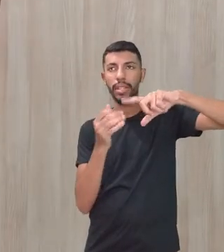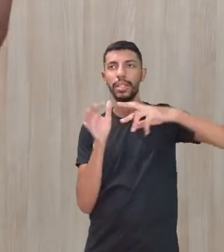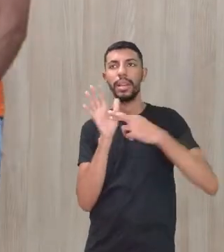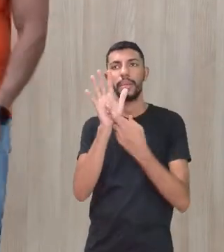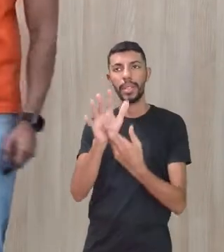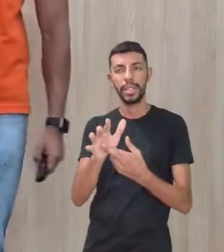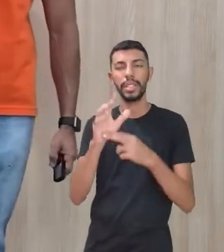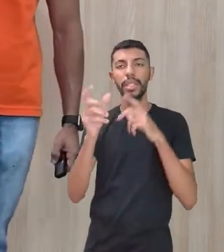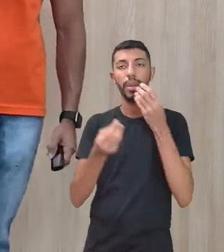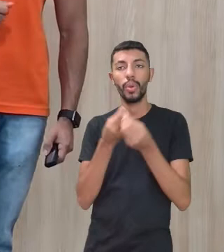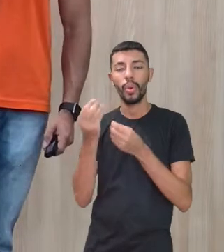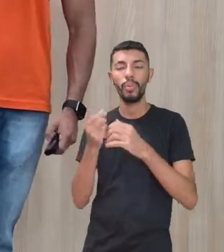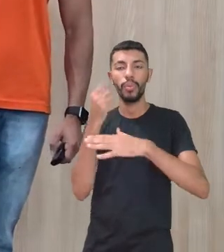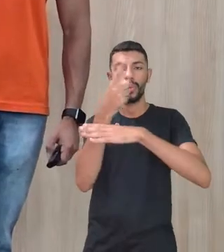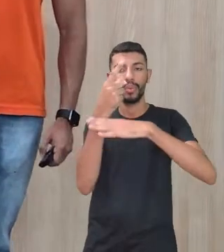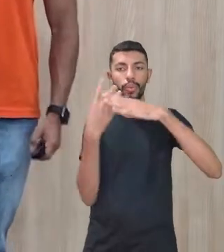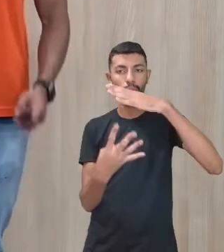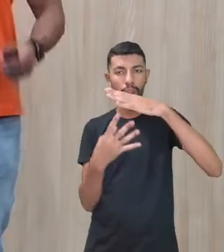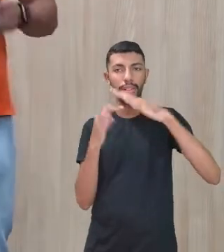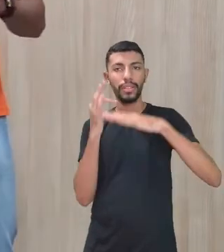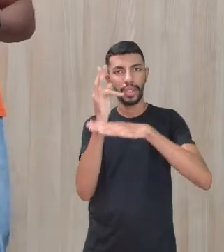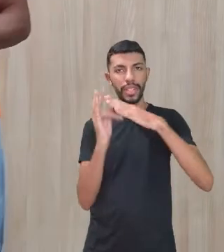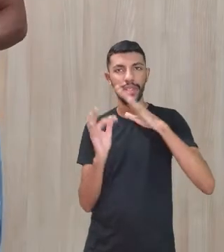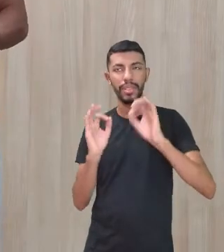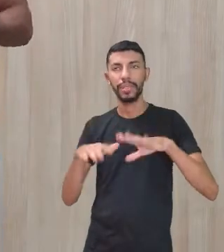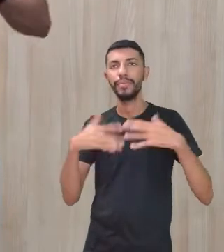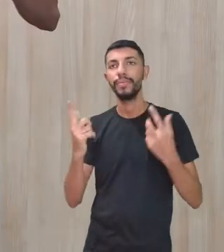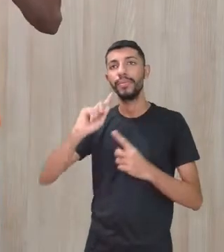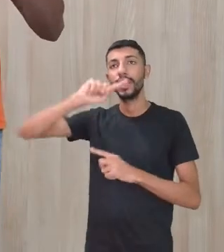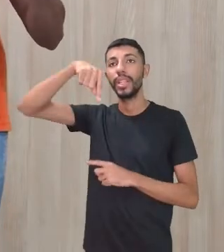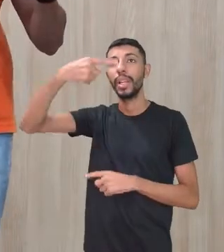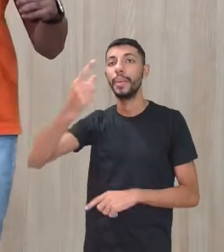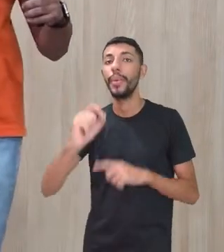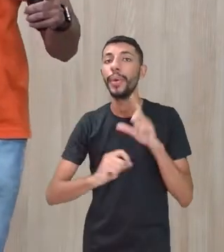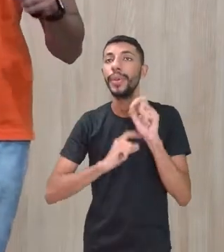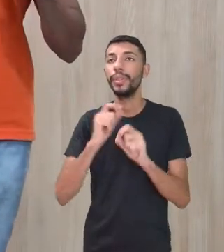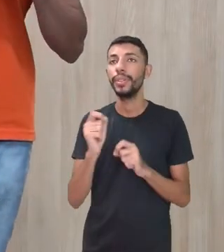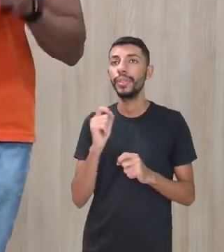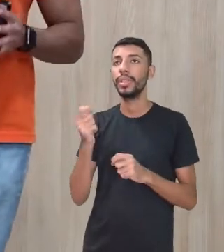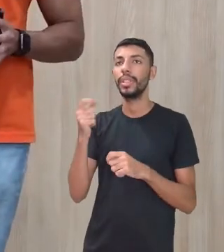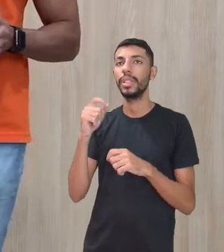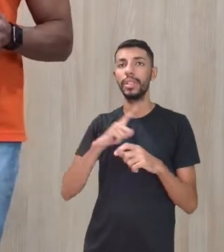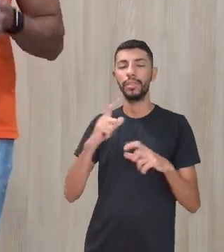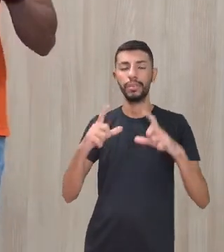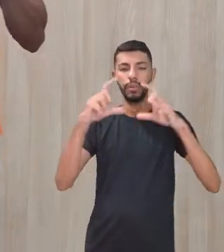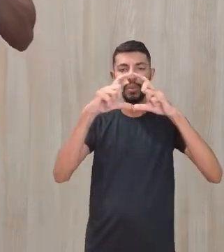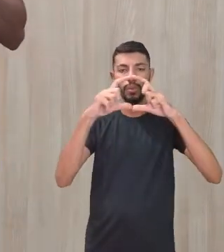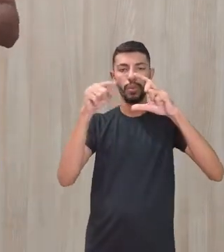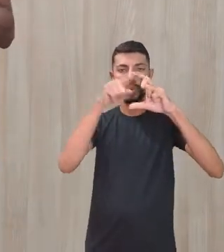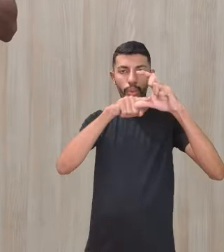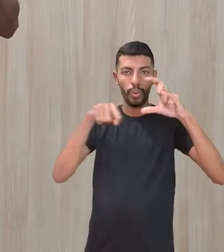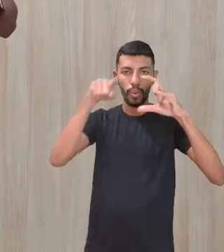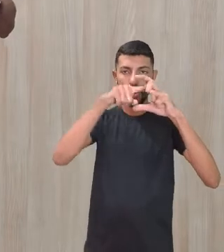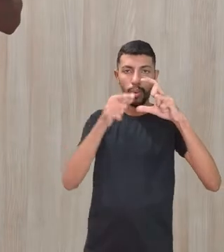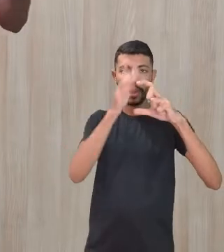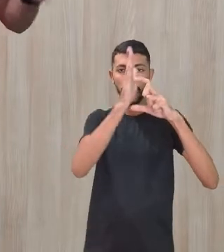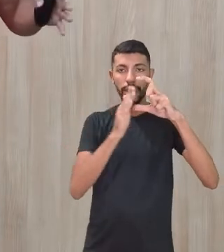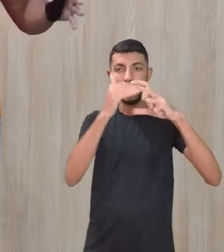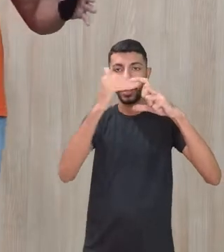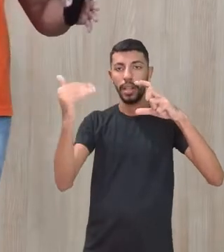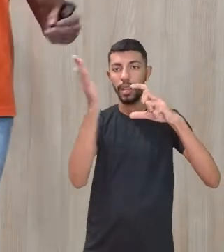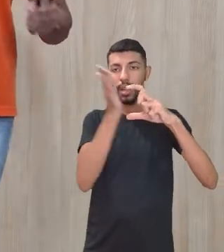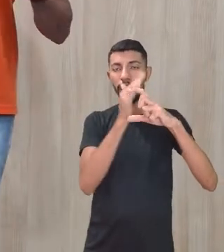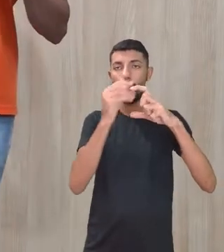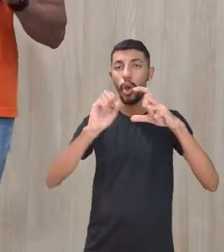fração 1/4. Depois, coloquei aí um círculo, dividi ele em 8 pedaços